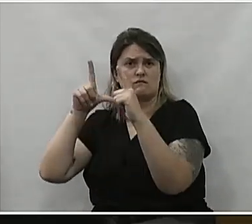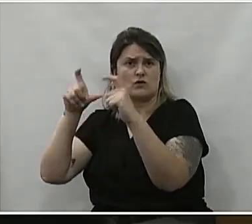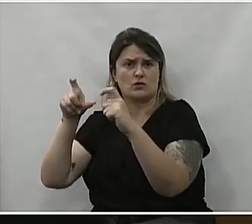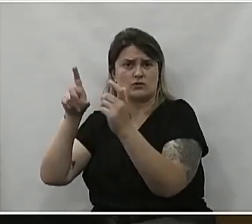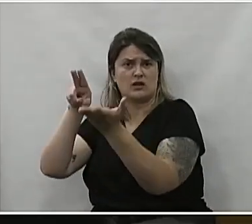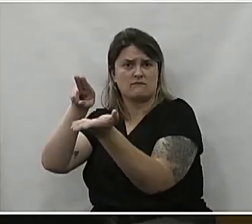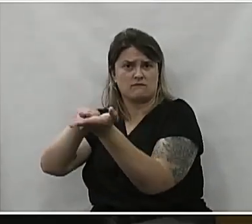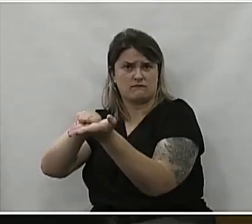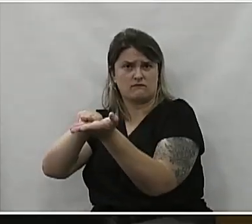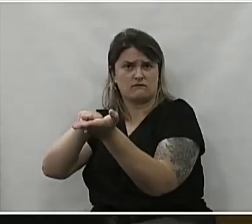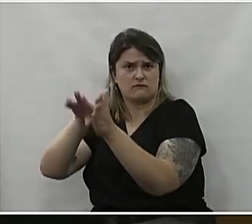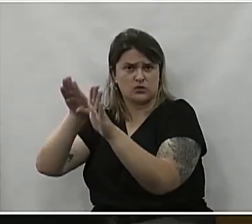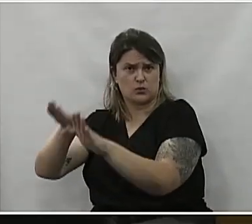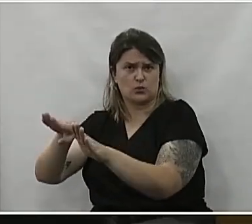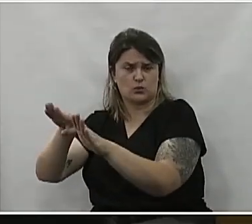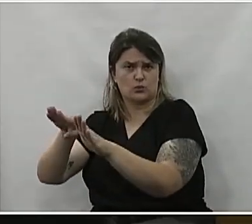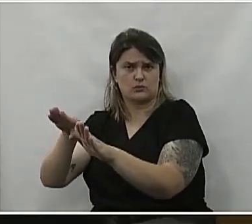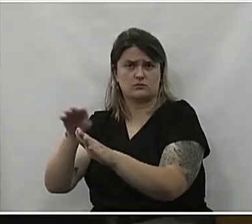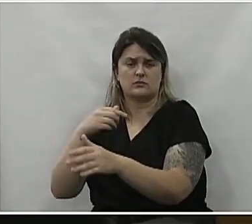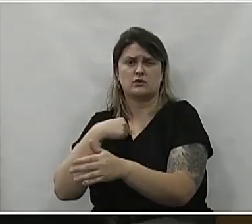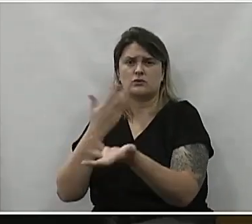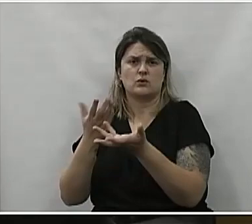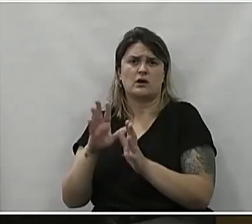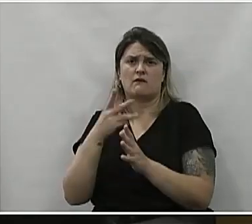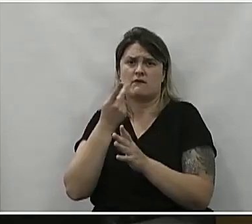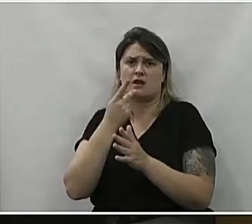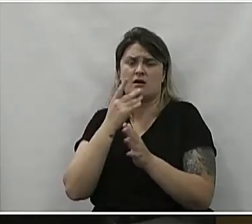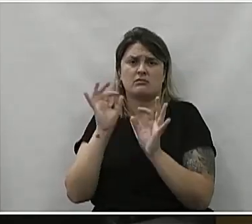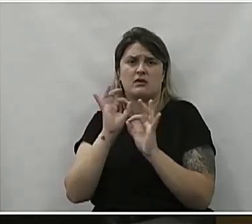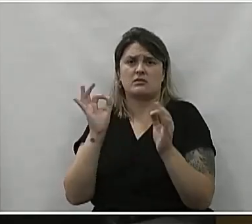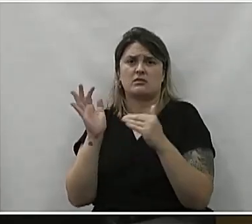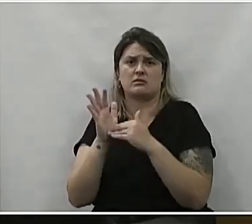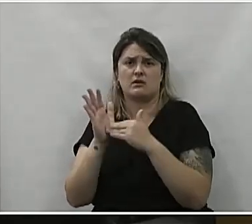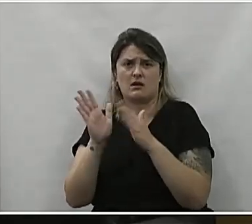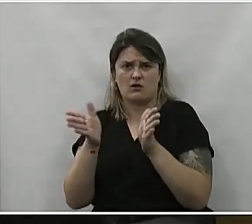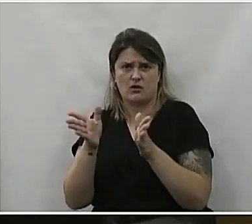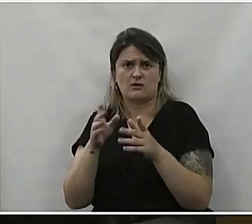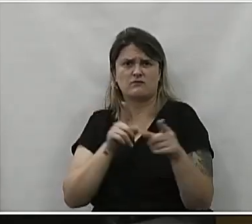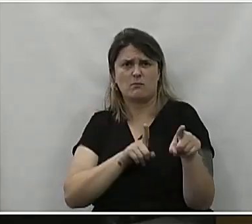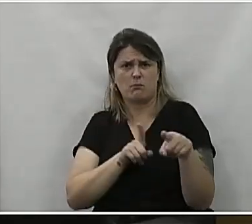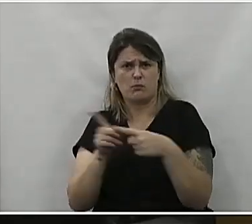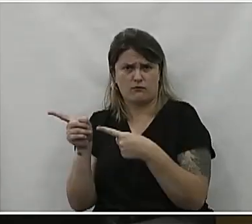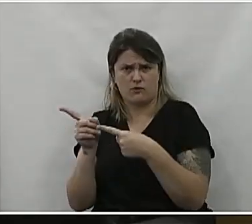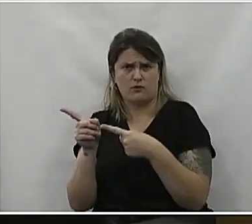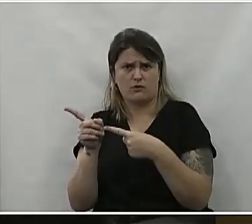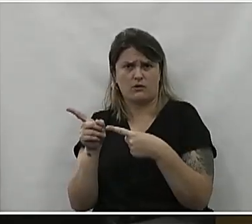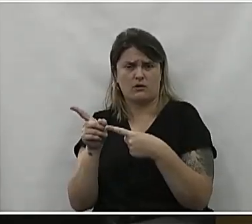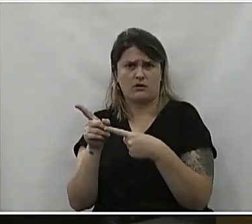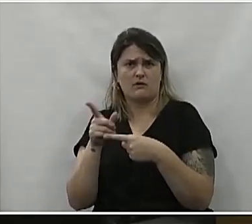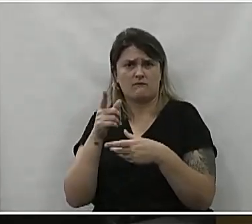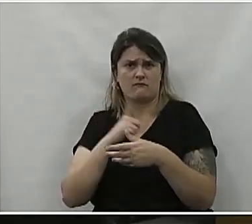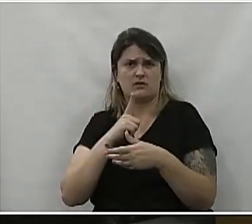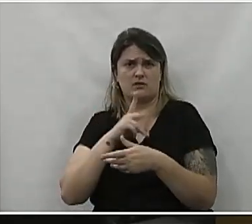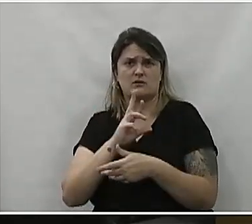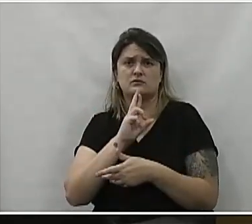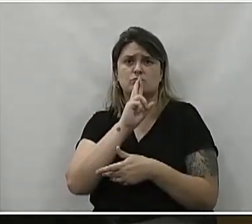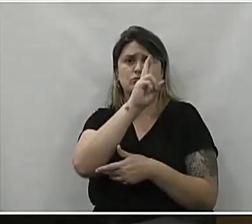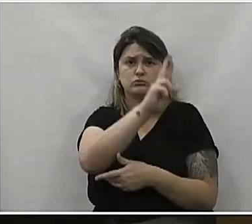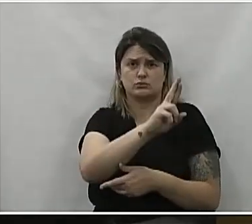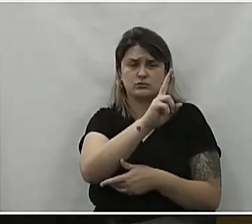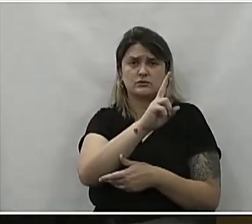E eu vou usar Na hora certa Eu não quis Me manifestar Até agora Mas já que me cutucaram Agora vocês vão Vão ter a resposta